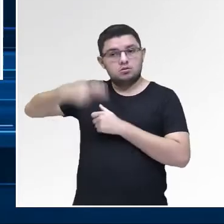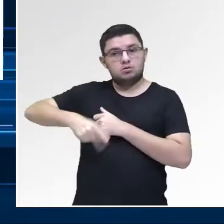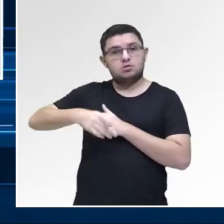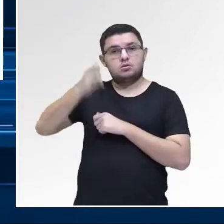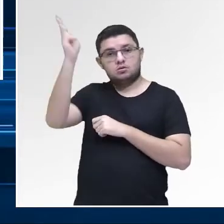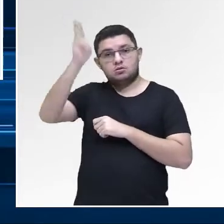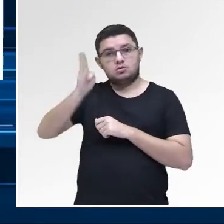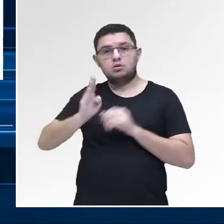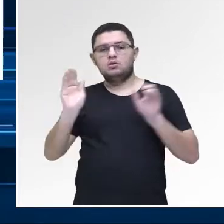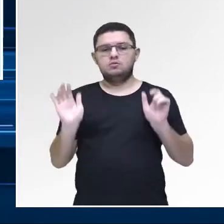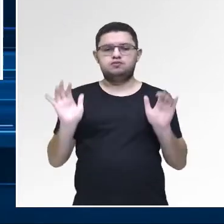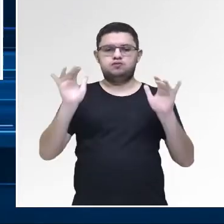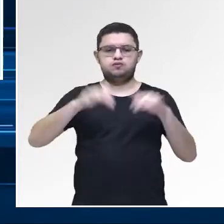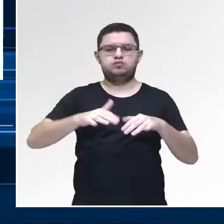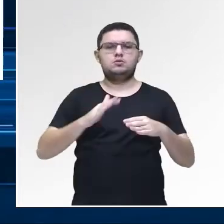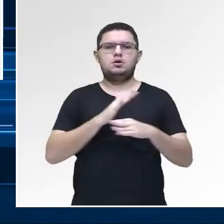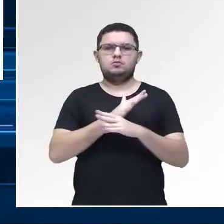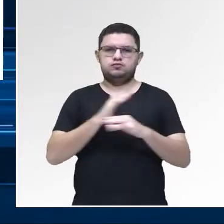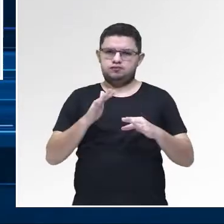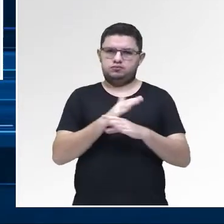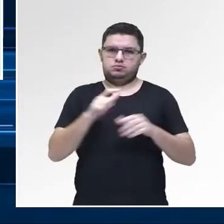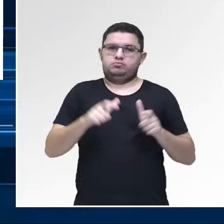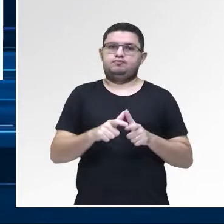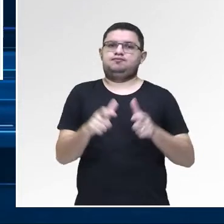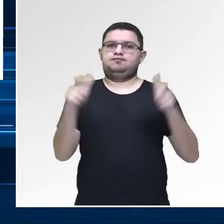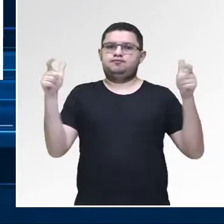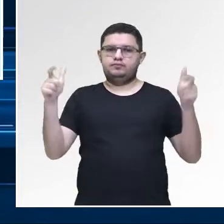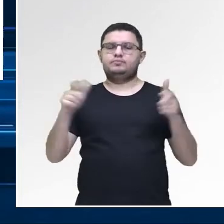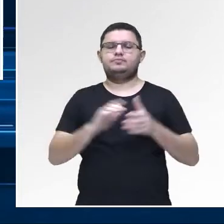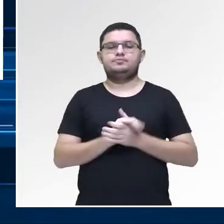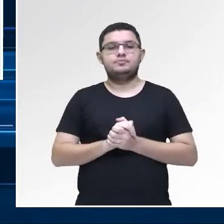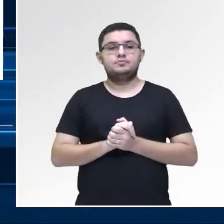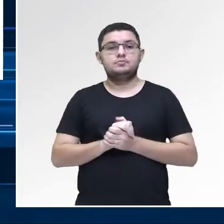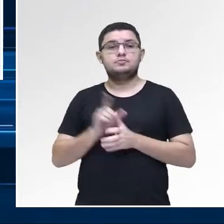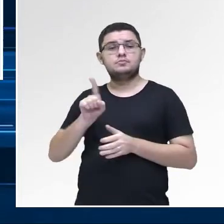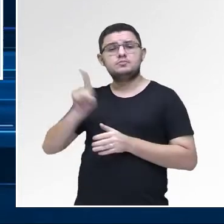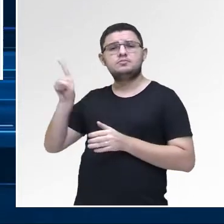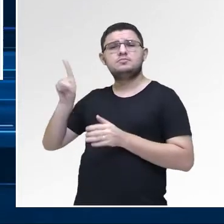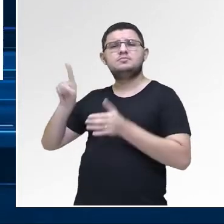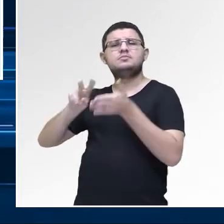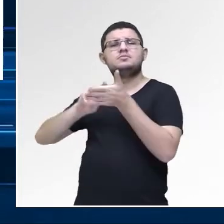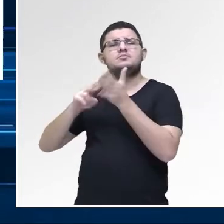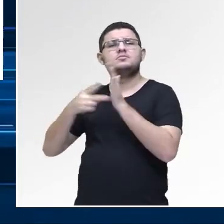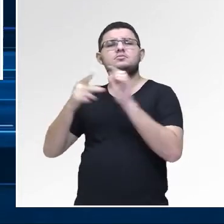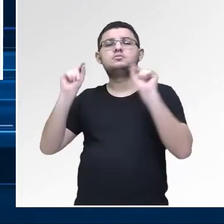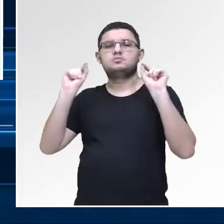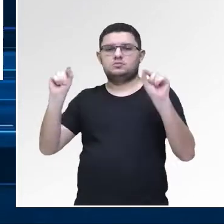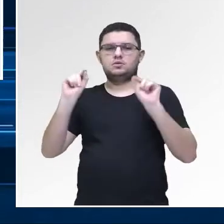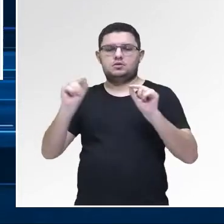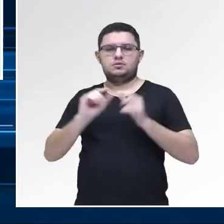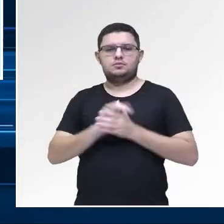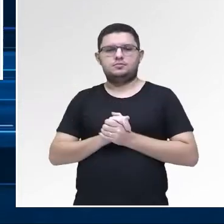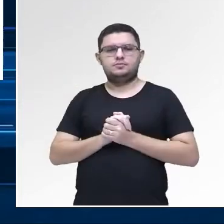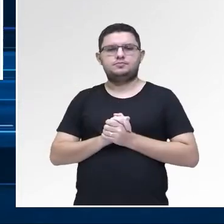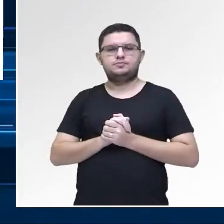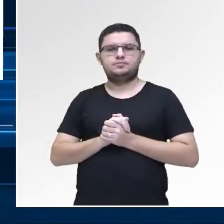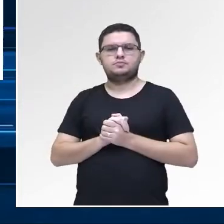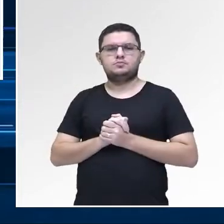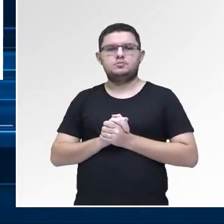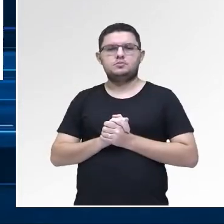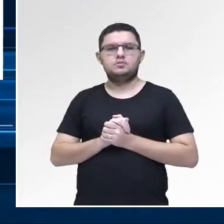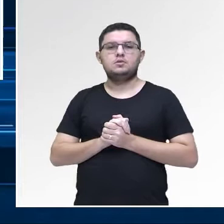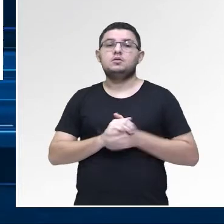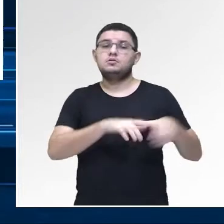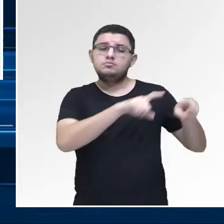ok? Então, êxodo rural, né? O que diz? As cidades tornaram-se focos